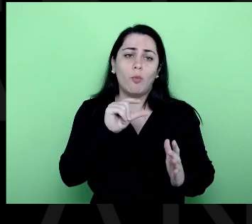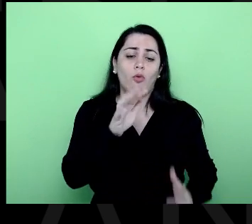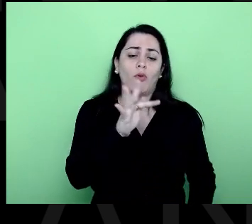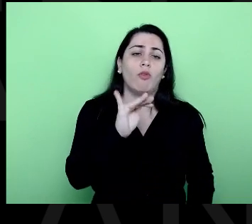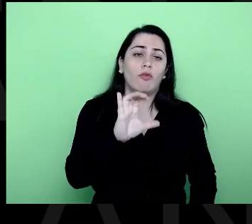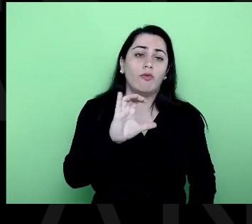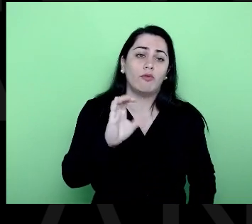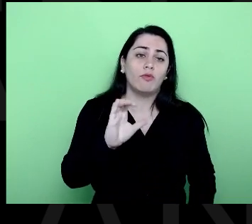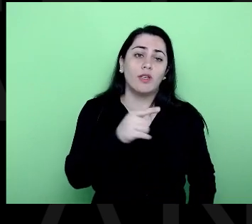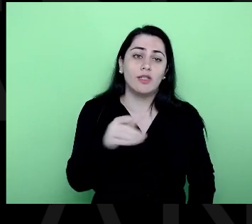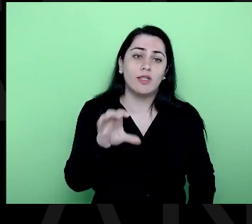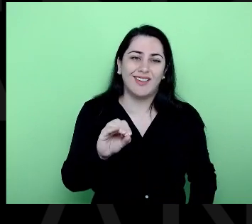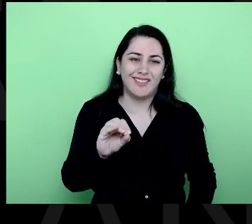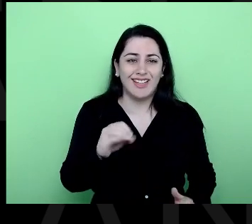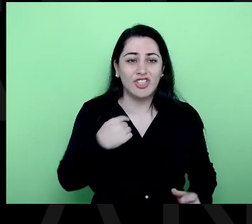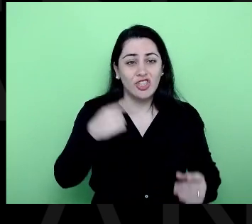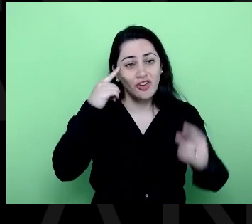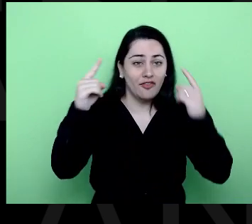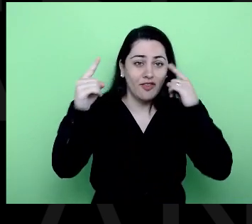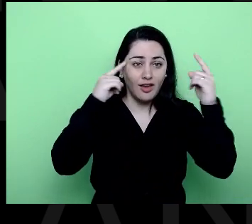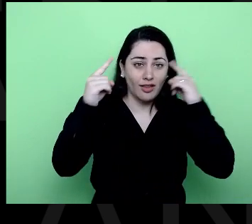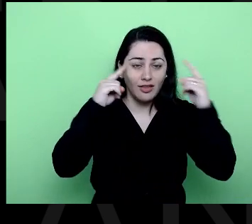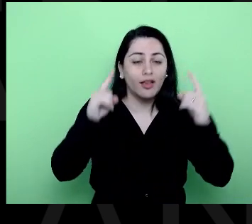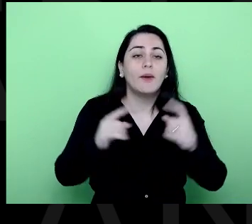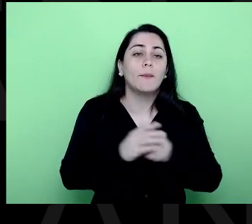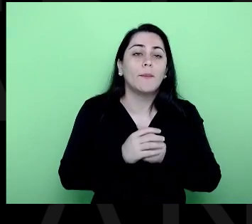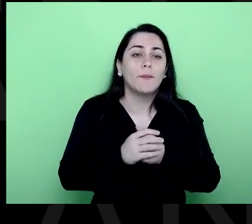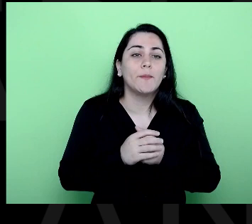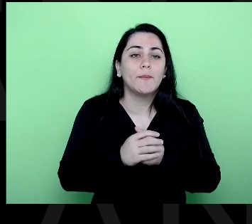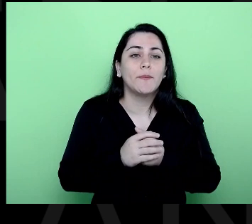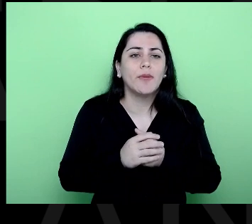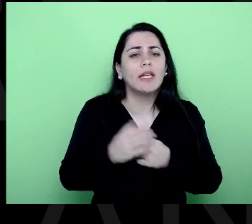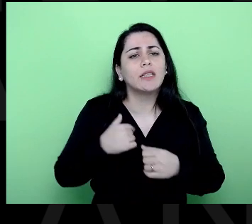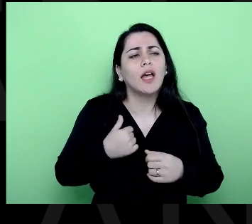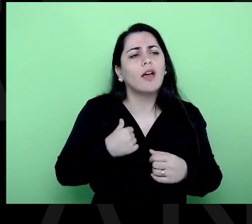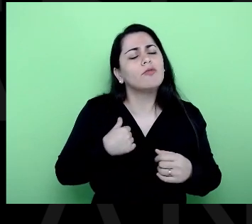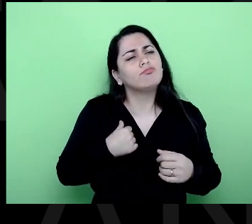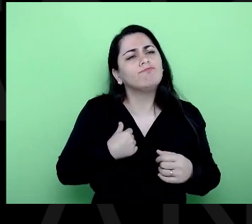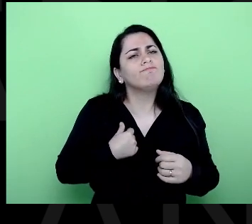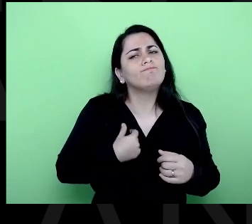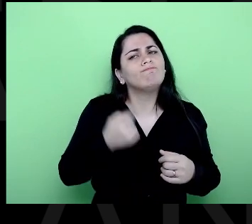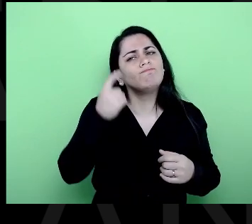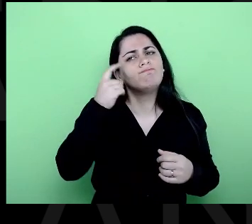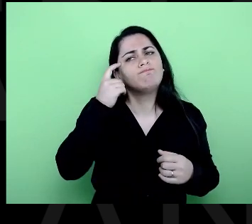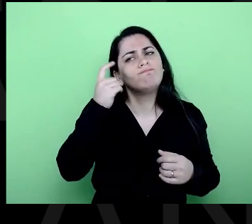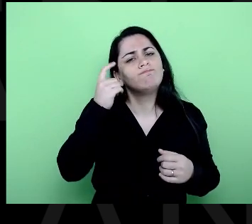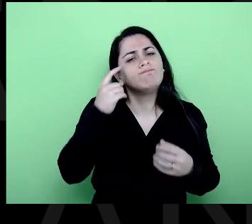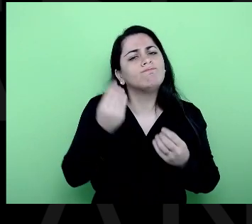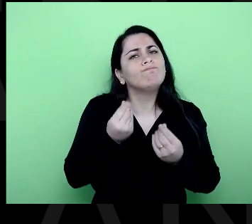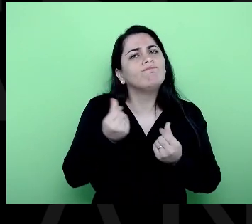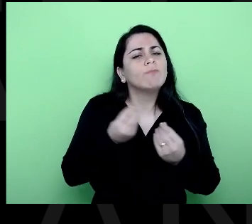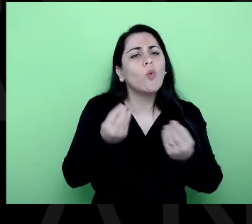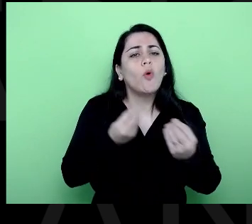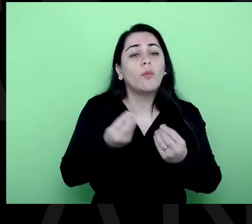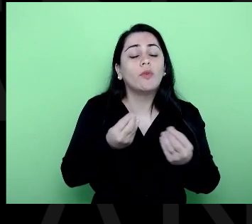A gente inventa, né? A nossa vida a gente inventa. E aí eu fiquei até instigada para saber até que ponto o